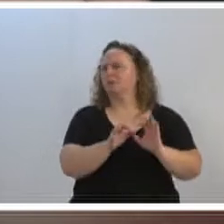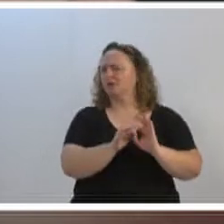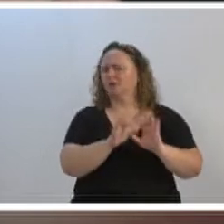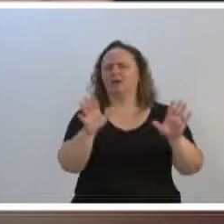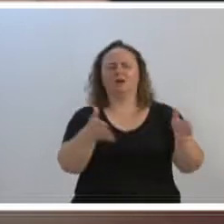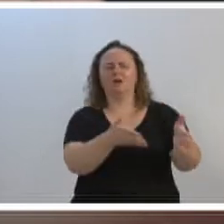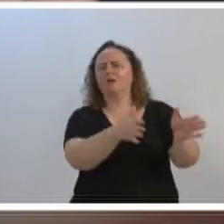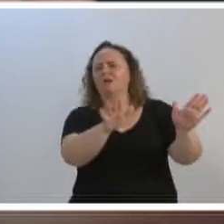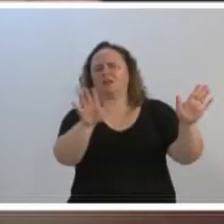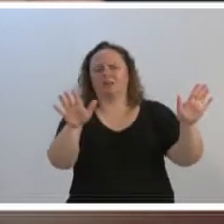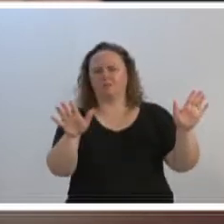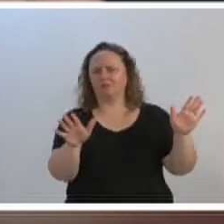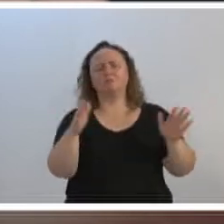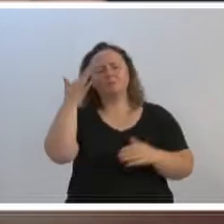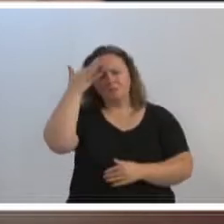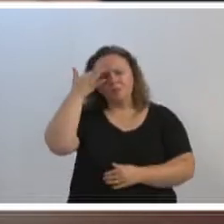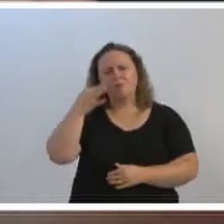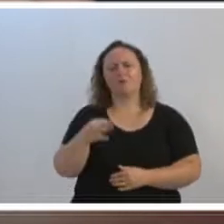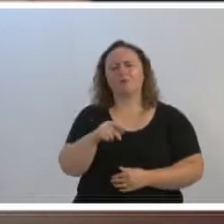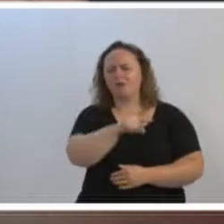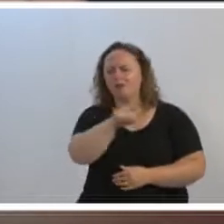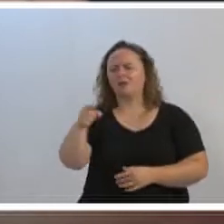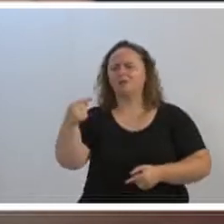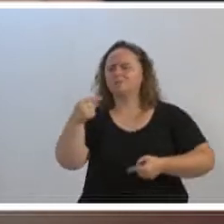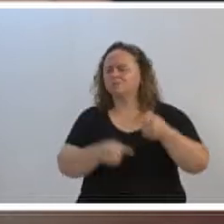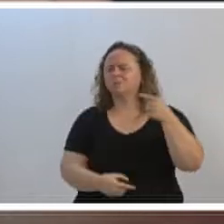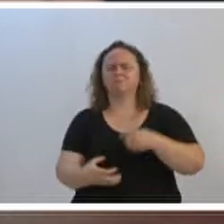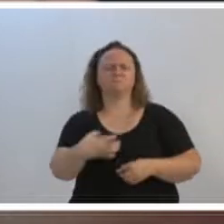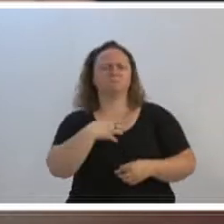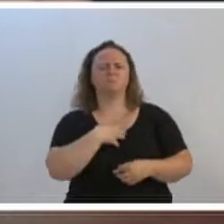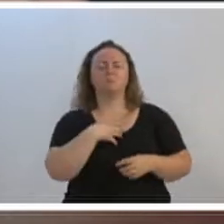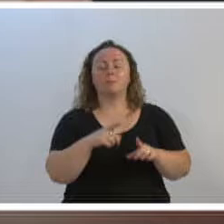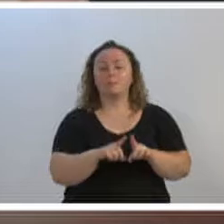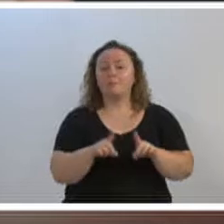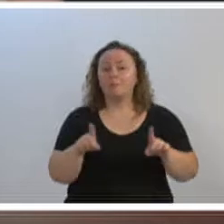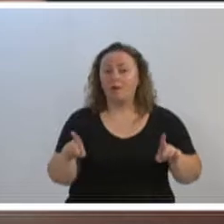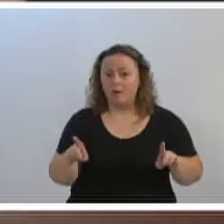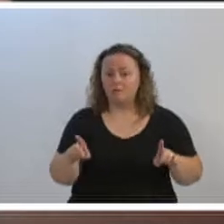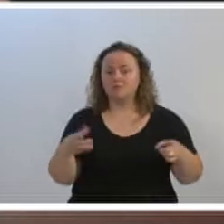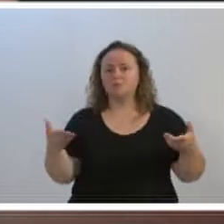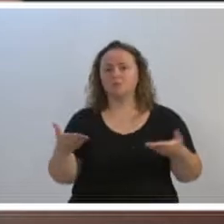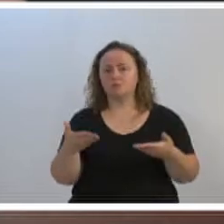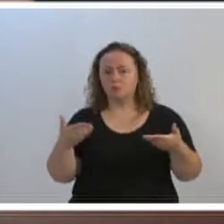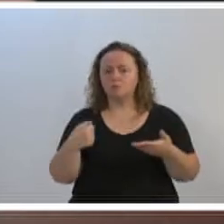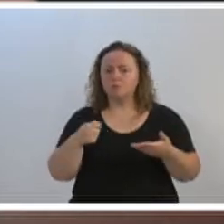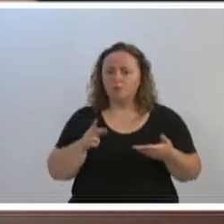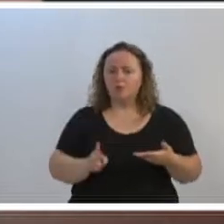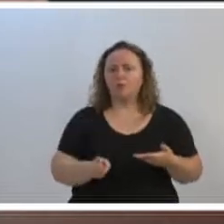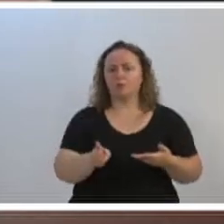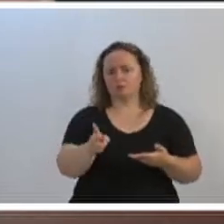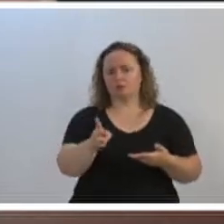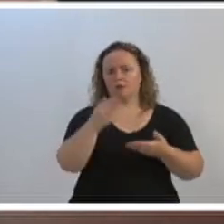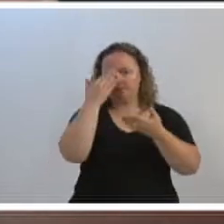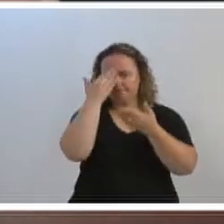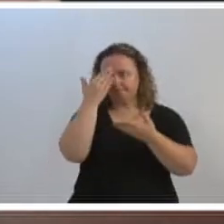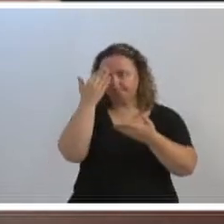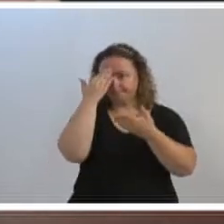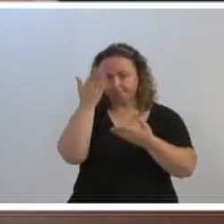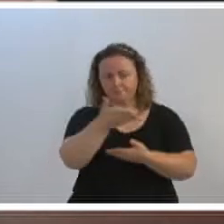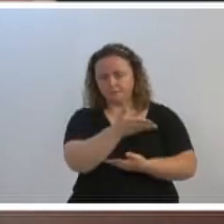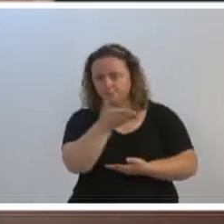liberdade de vocês. Nós entendemos perfeitamente a indignação de grande maioria, mas nós precisamos tocar a sessão. Agradeço, se